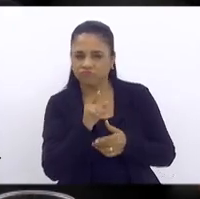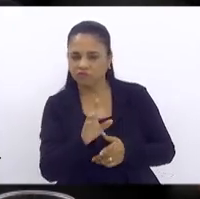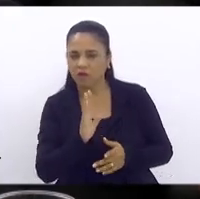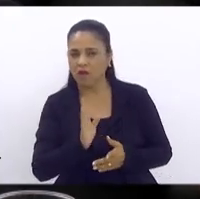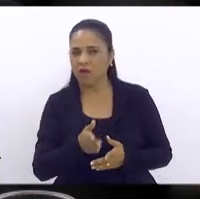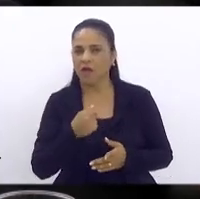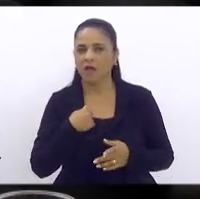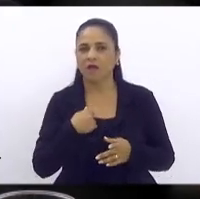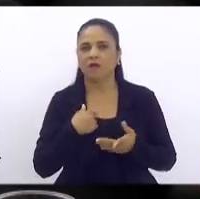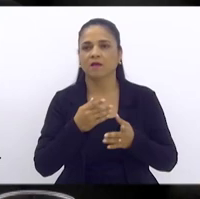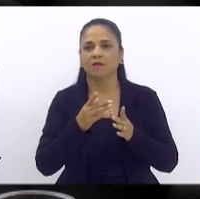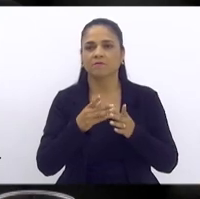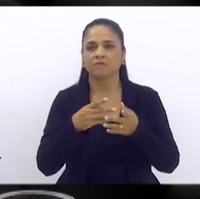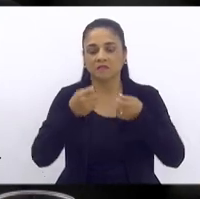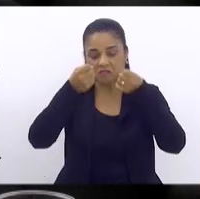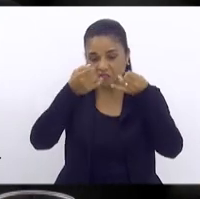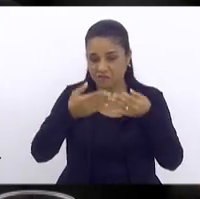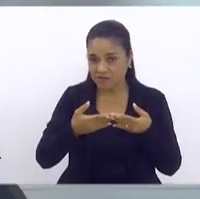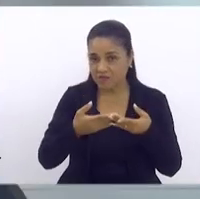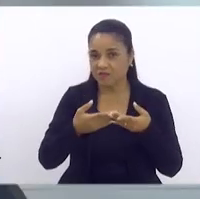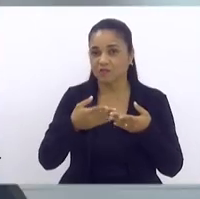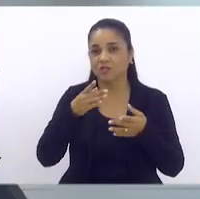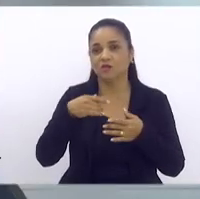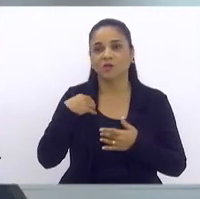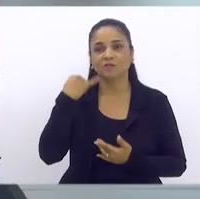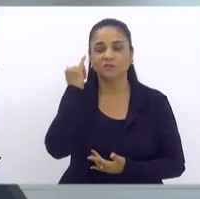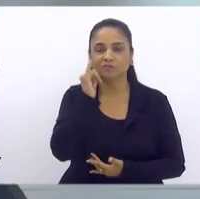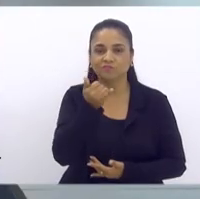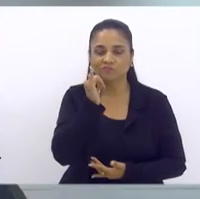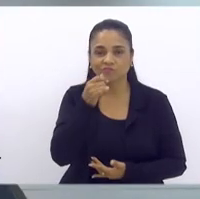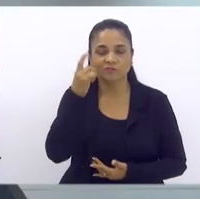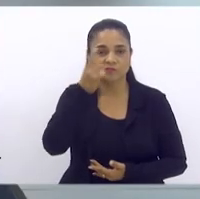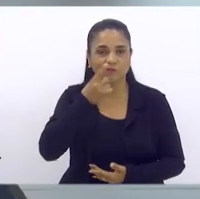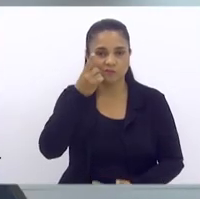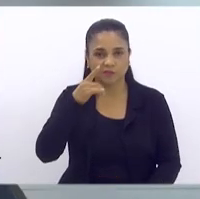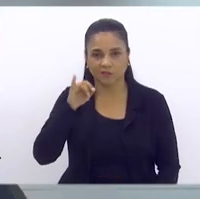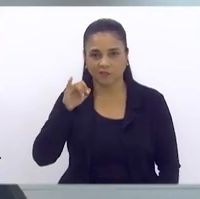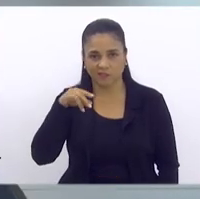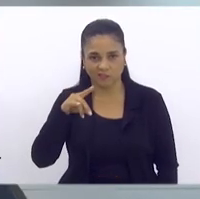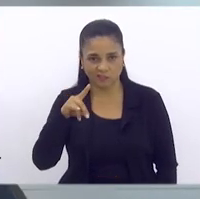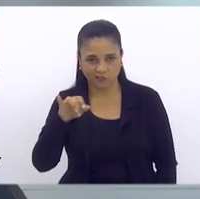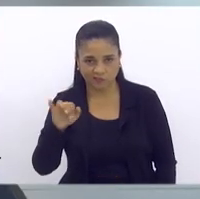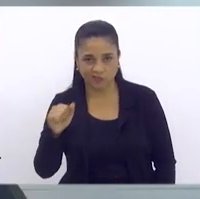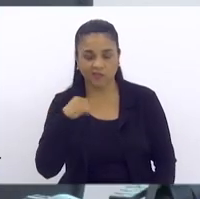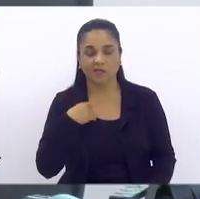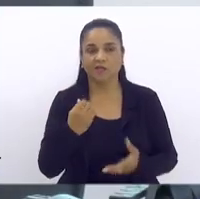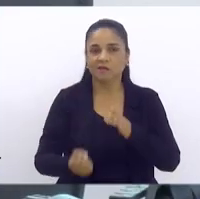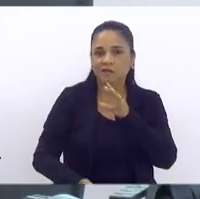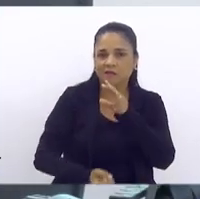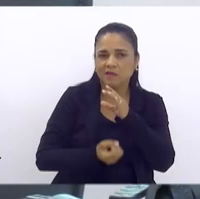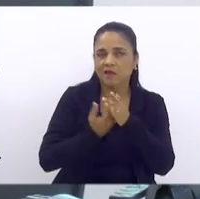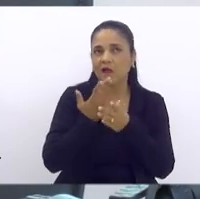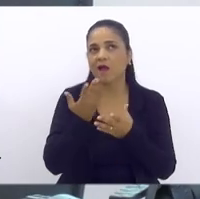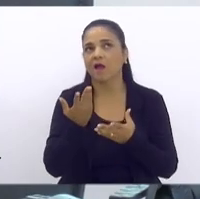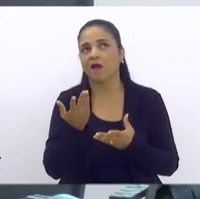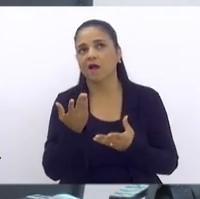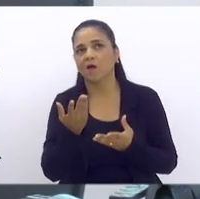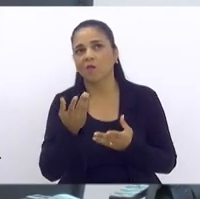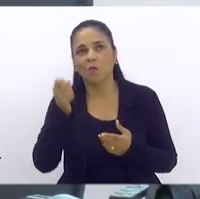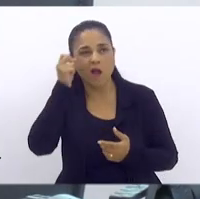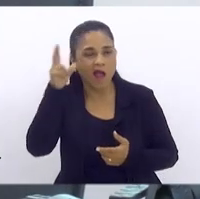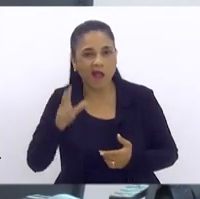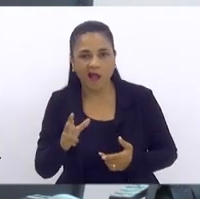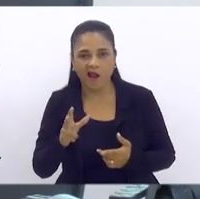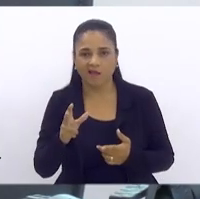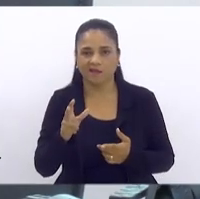Né? Mas na linha do que foi dito aqui, pela deputada Índia, é possível você criar, não sei como chamar, um alerta